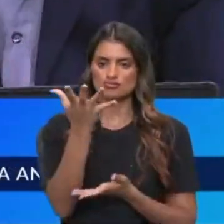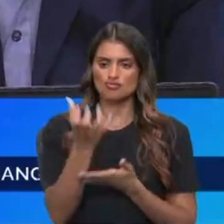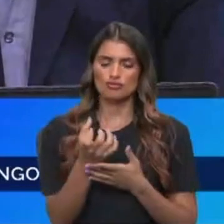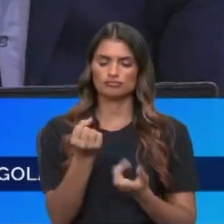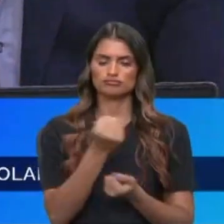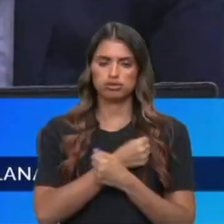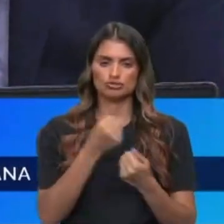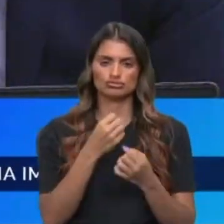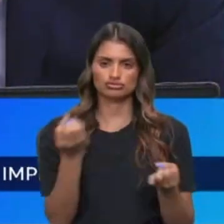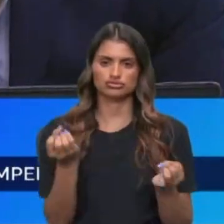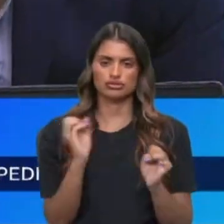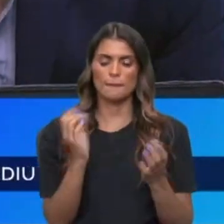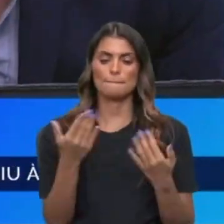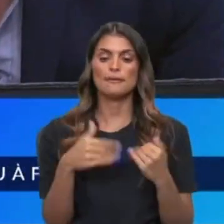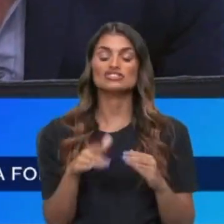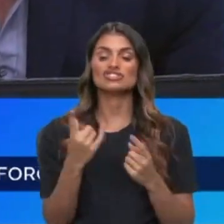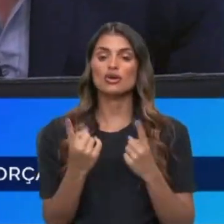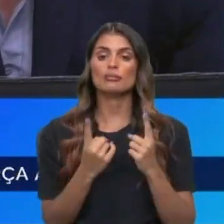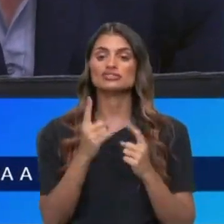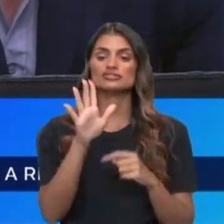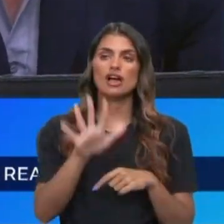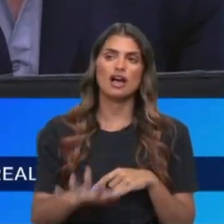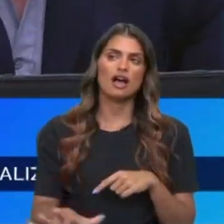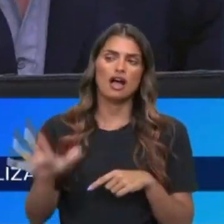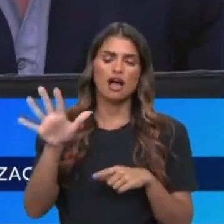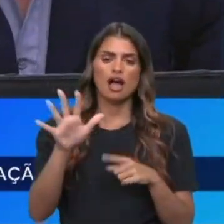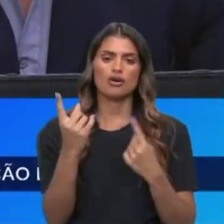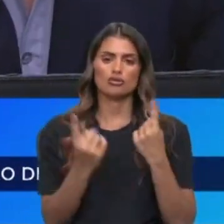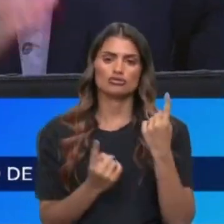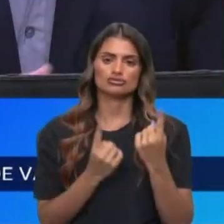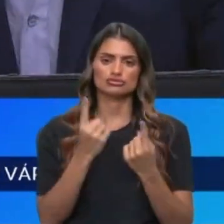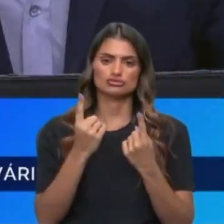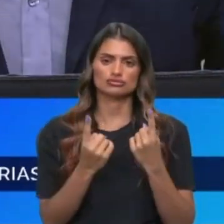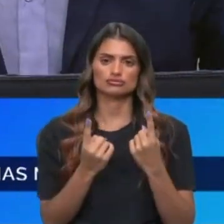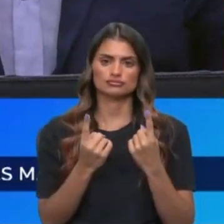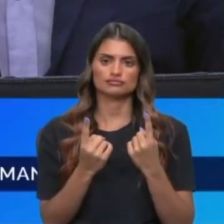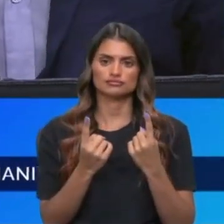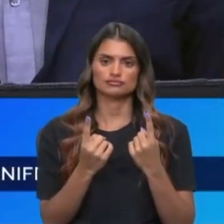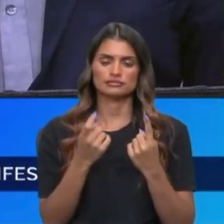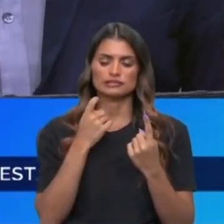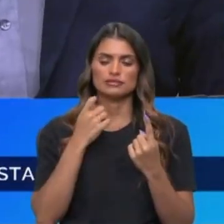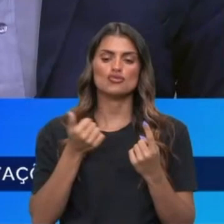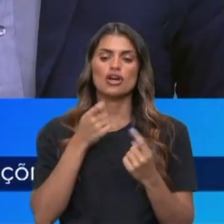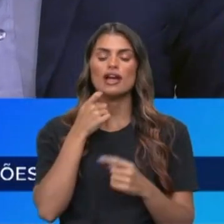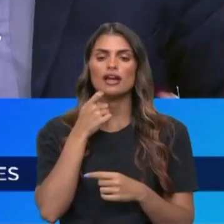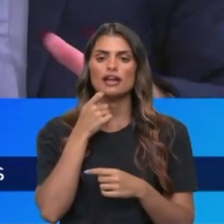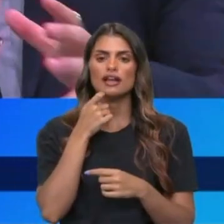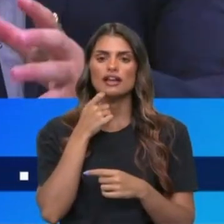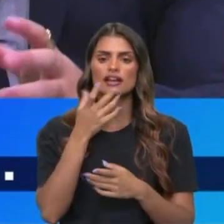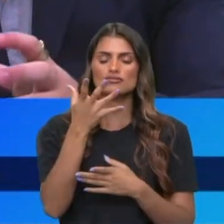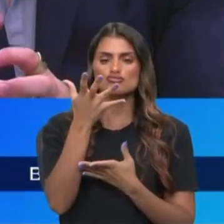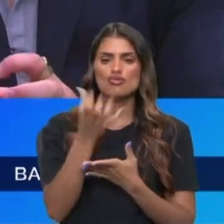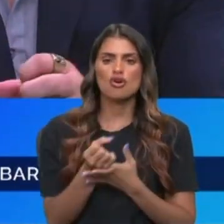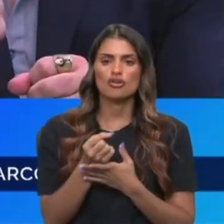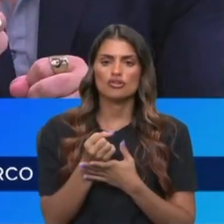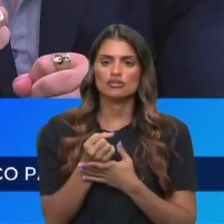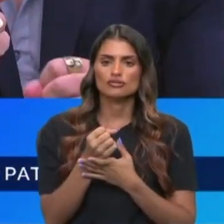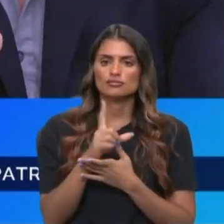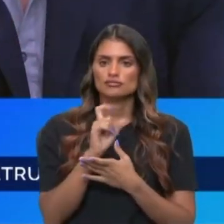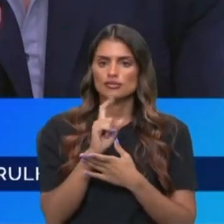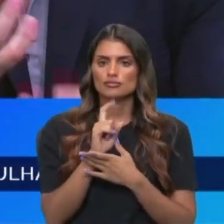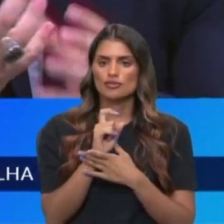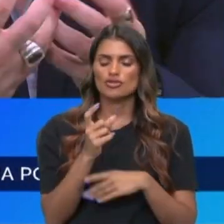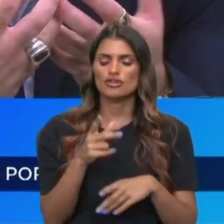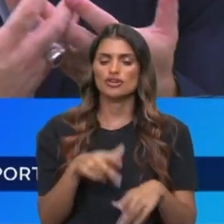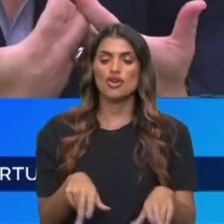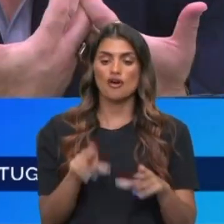colapse. Mas, em algumas zonas, esse campo magnético não é assim tão poderoso. Quem é que ganha aí? A gravidade. E, portanto, pode dar origem à formação de novas